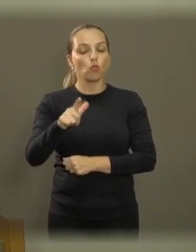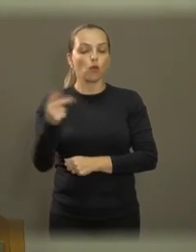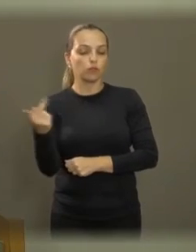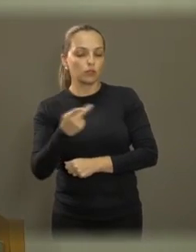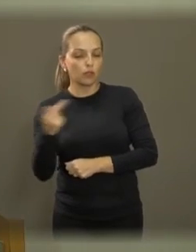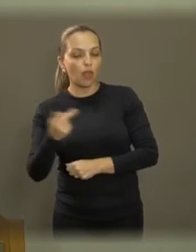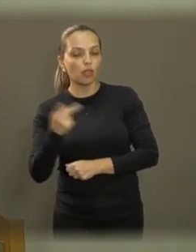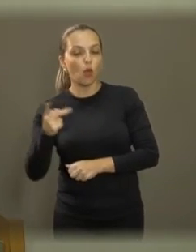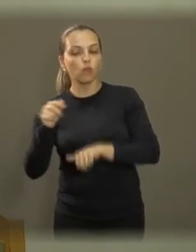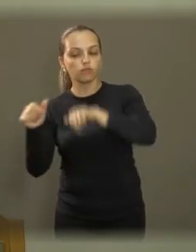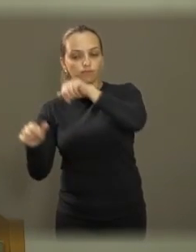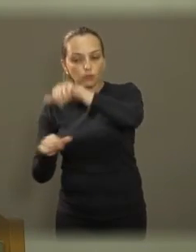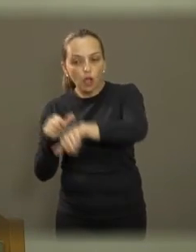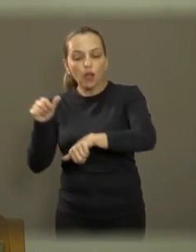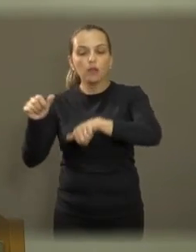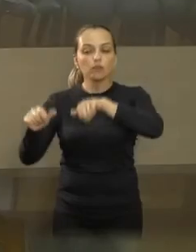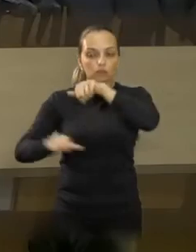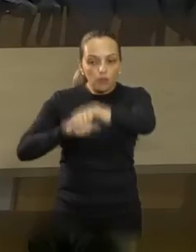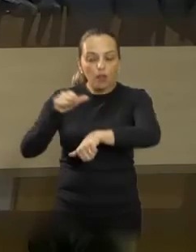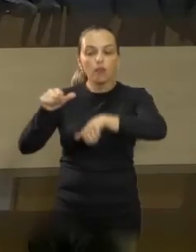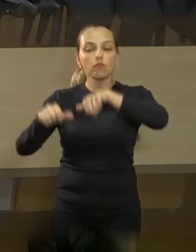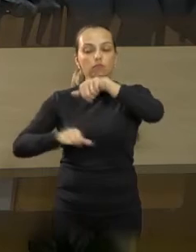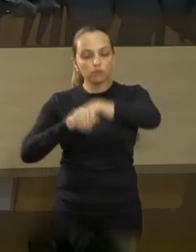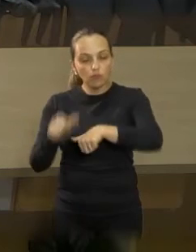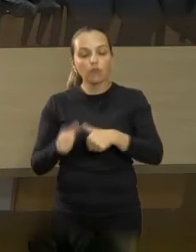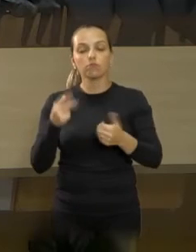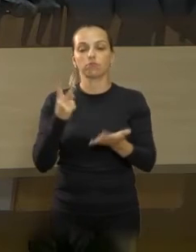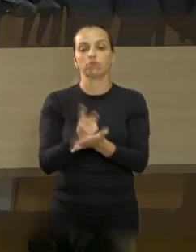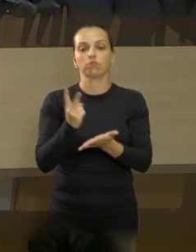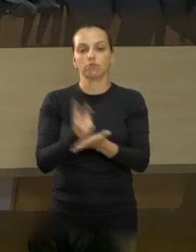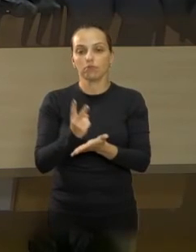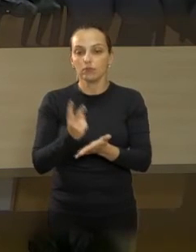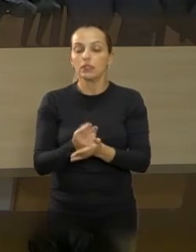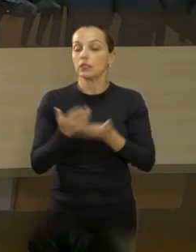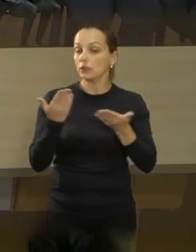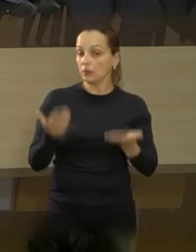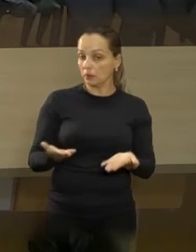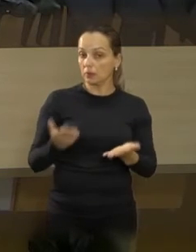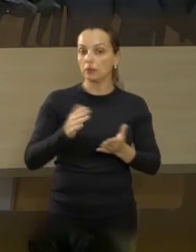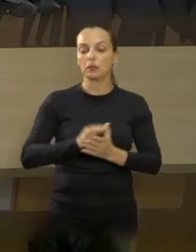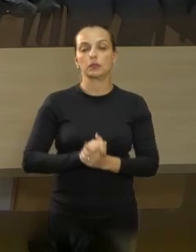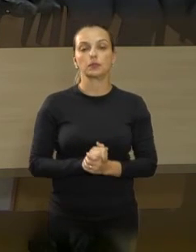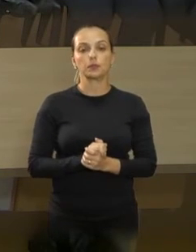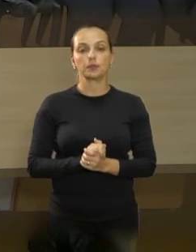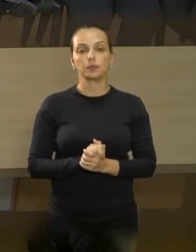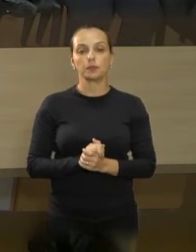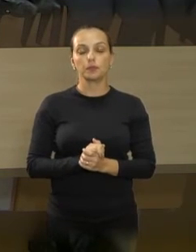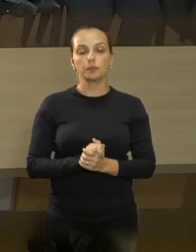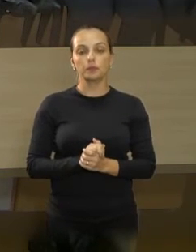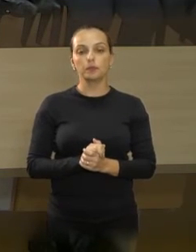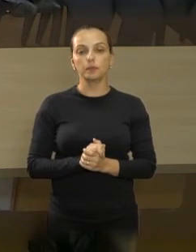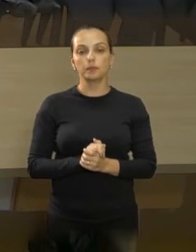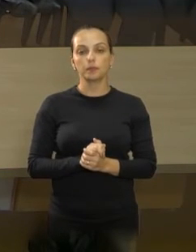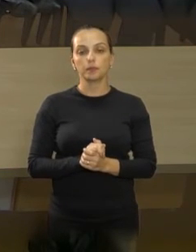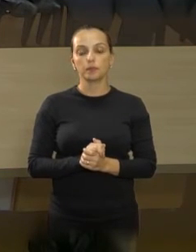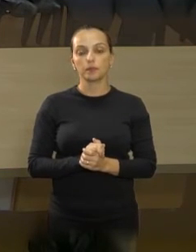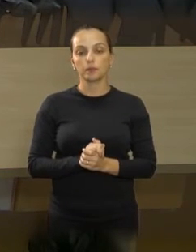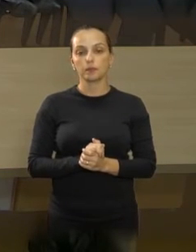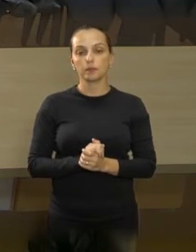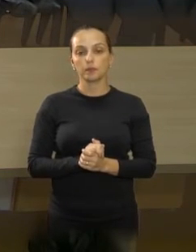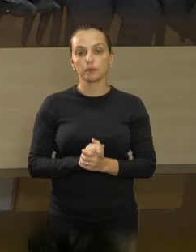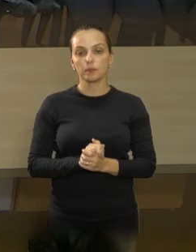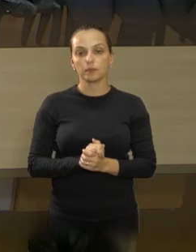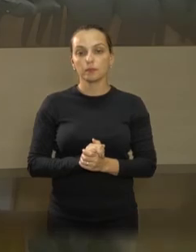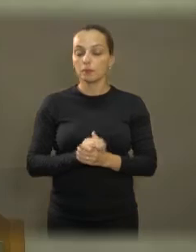ali presidente e vice, né, uma dobradinha que deu certo, assim como o professor João Esteu também. E onde